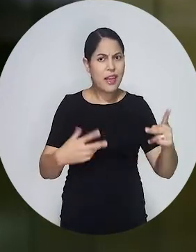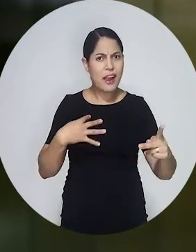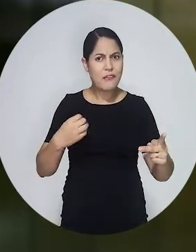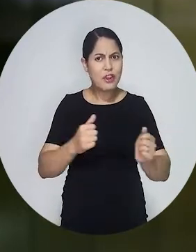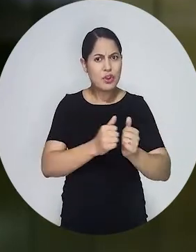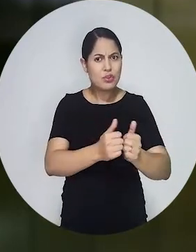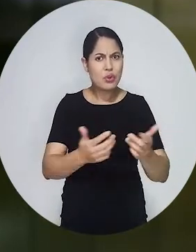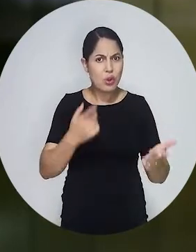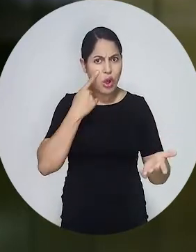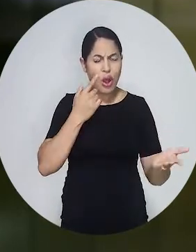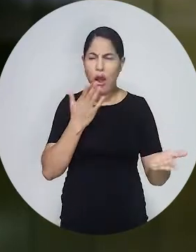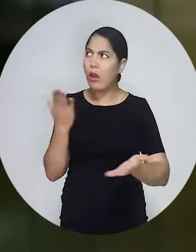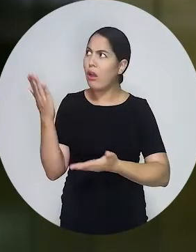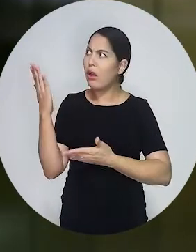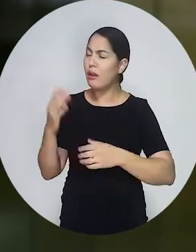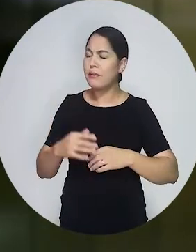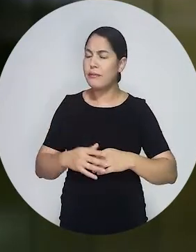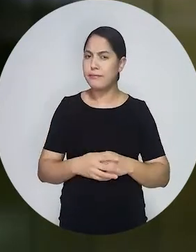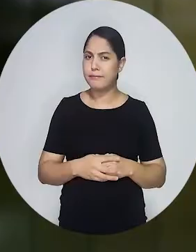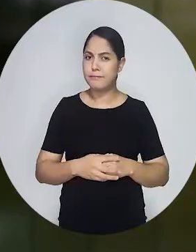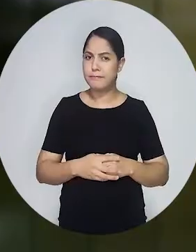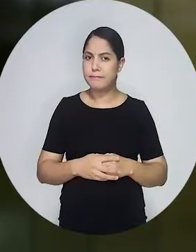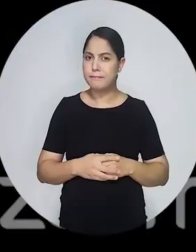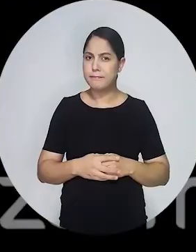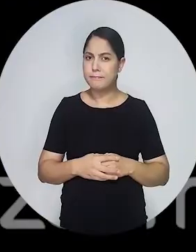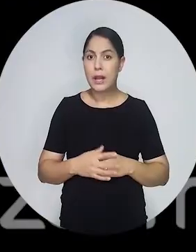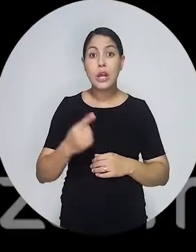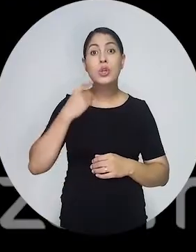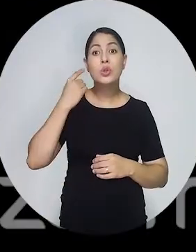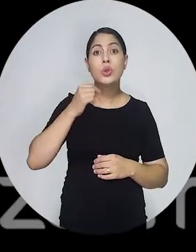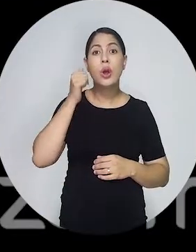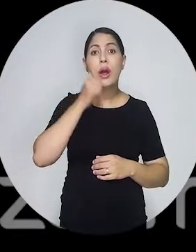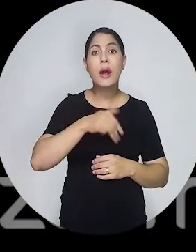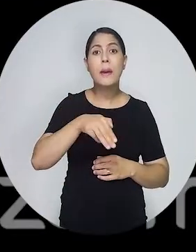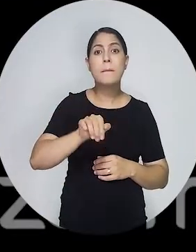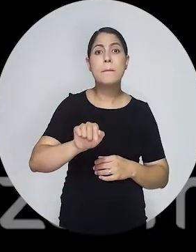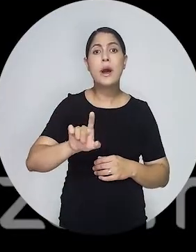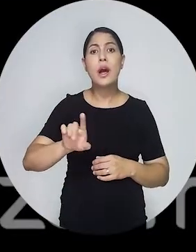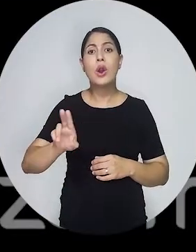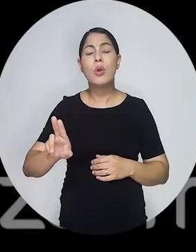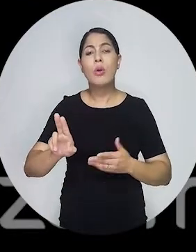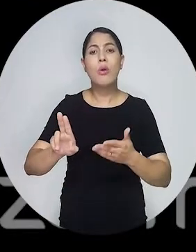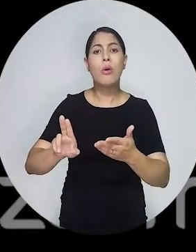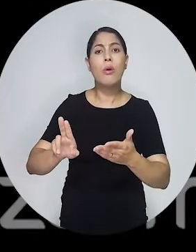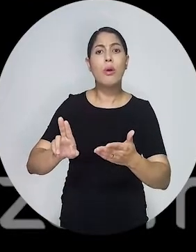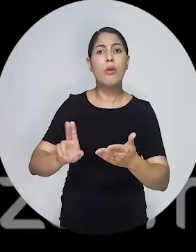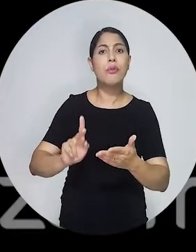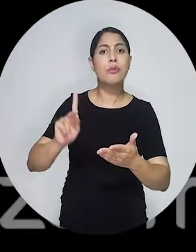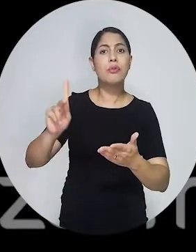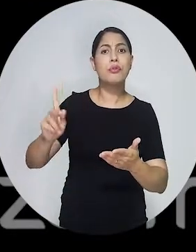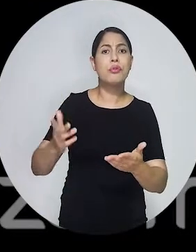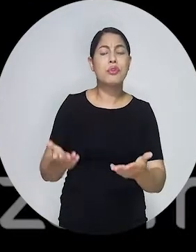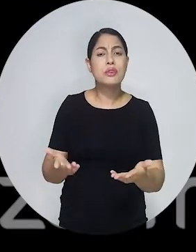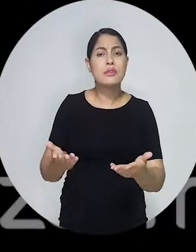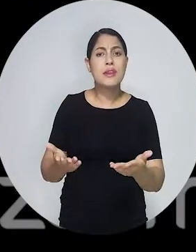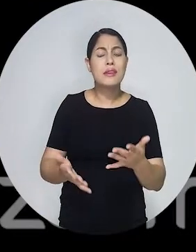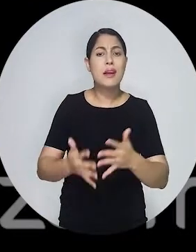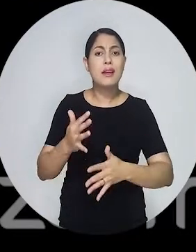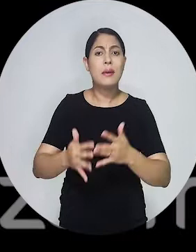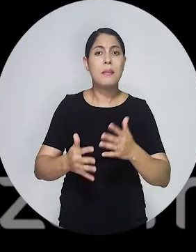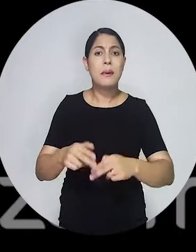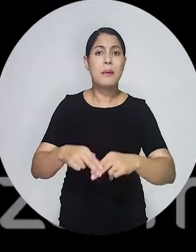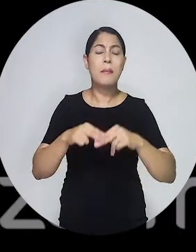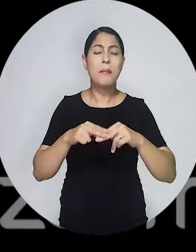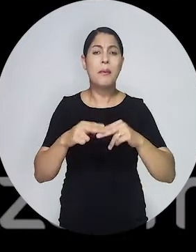com o filho em uma audiência online. Confira no vídeo. Eu queria pedir para a doutora Malu que quebra